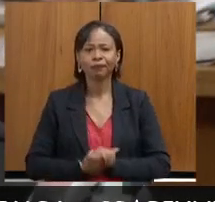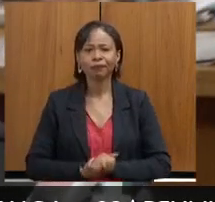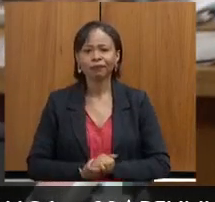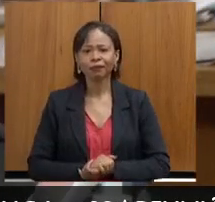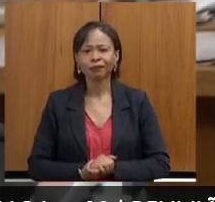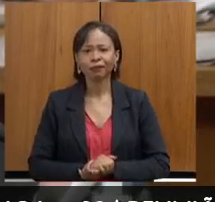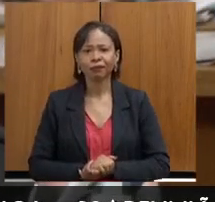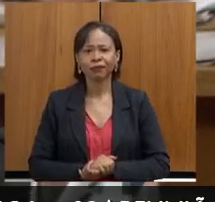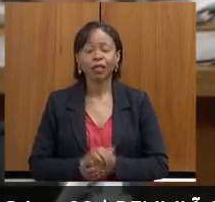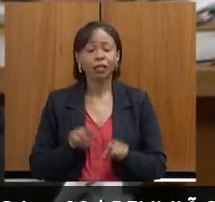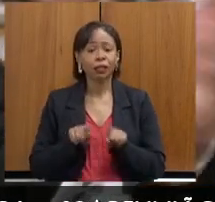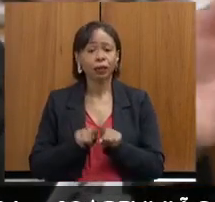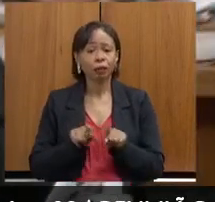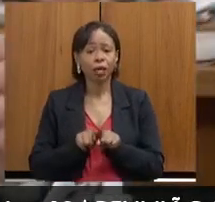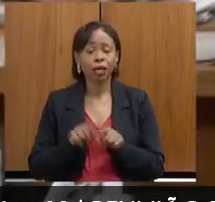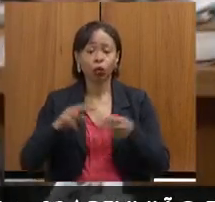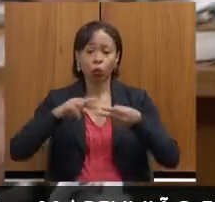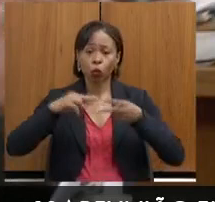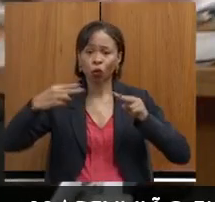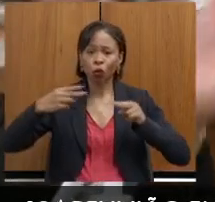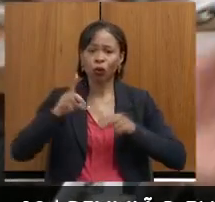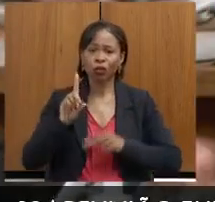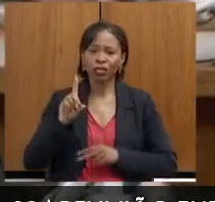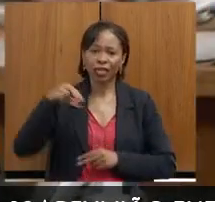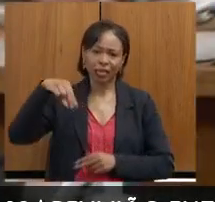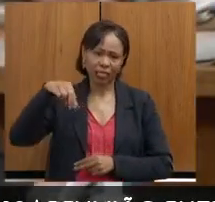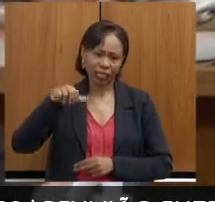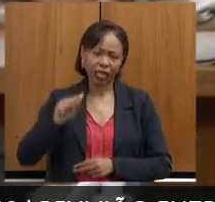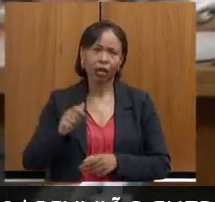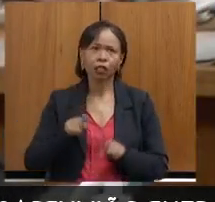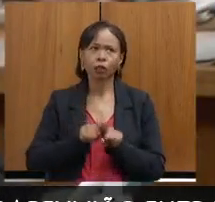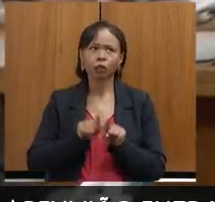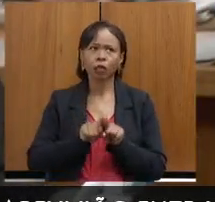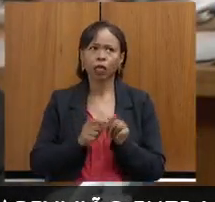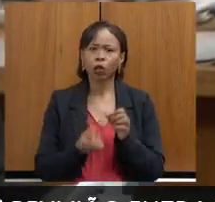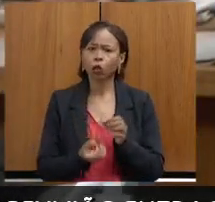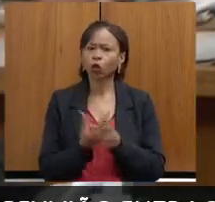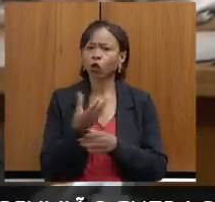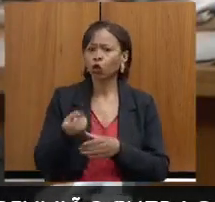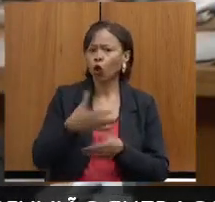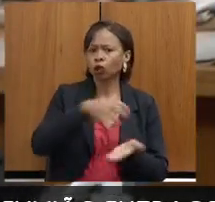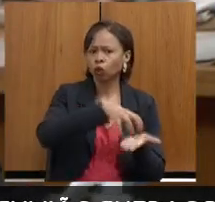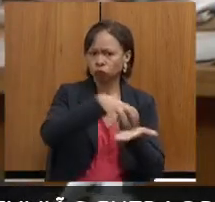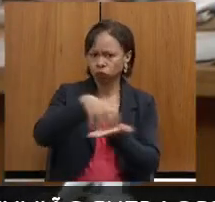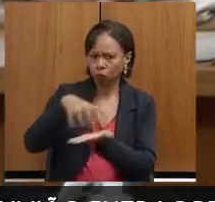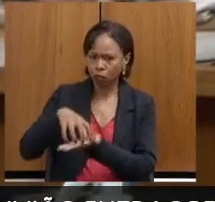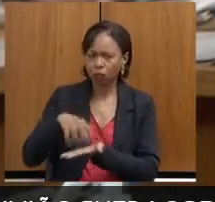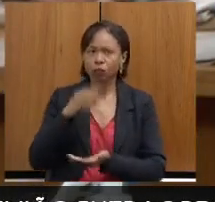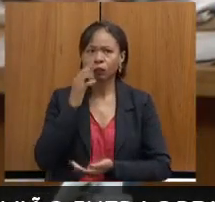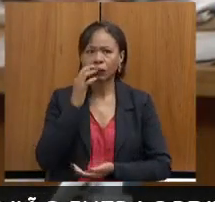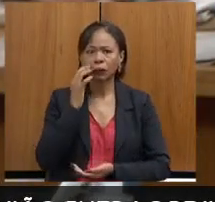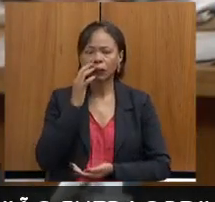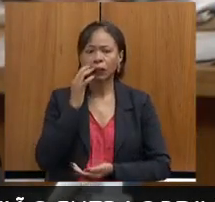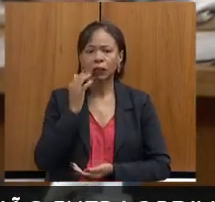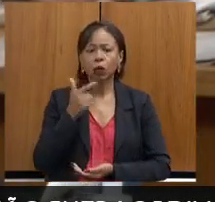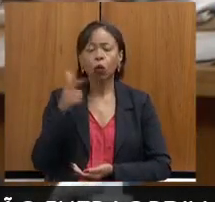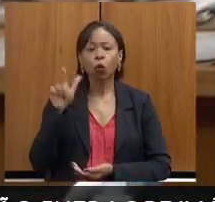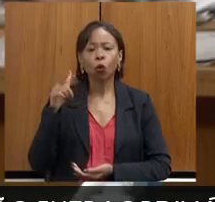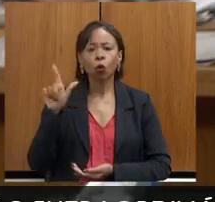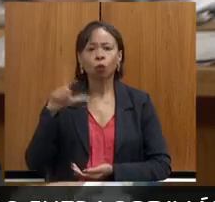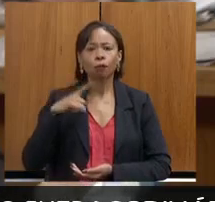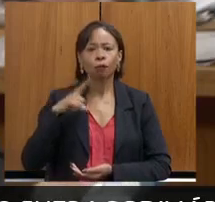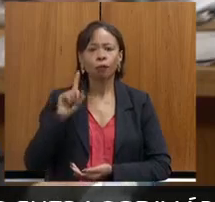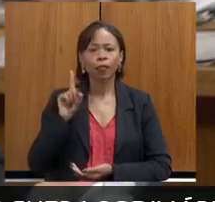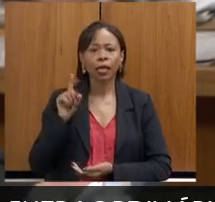dessa questão do DNA né das sedes novas e aí pode passar uma outra